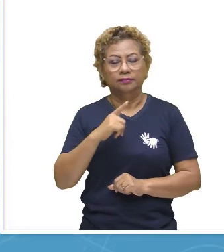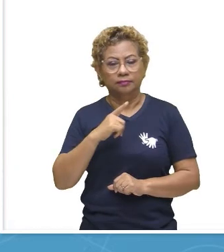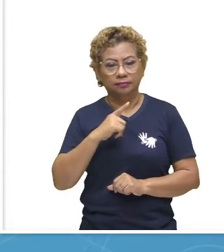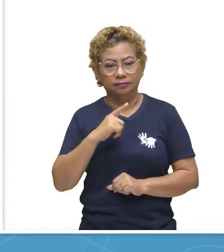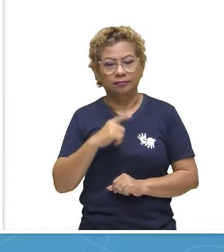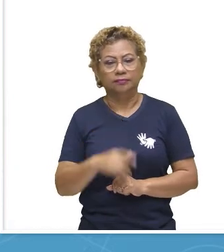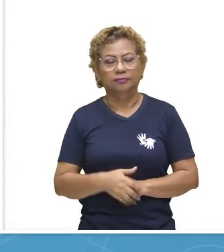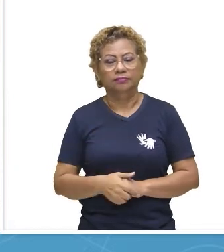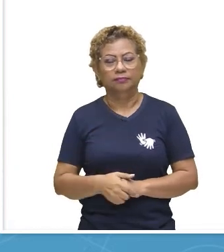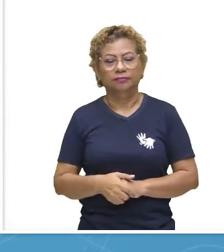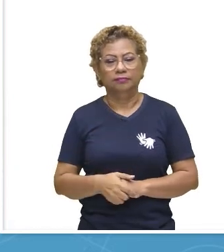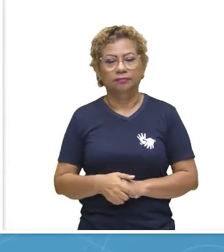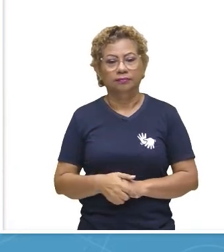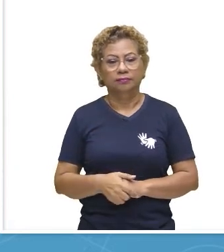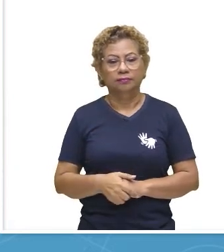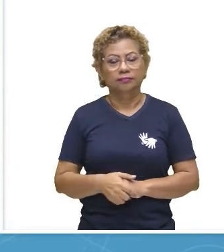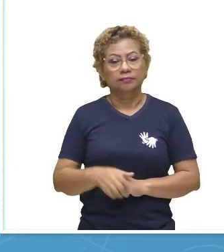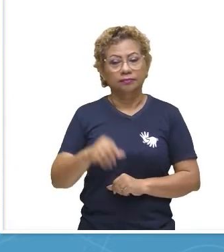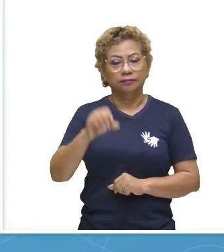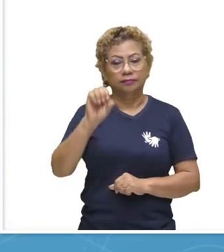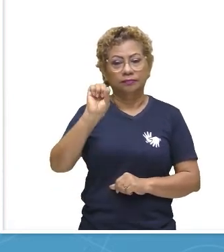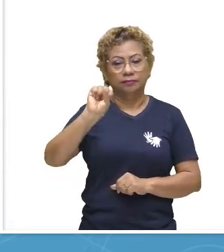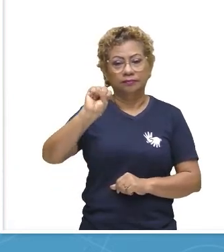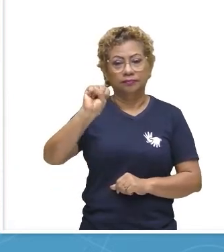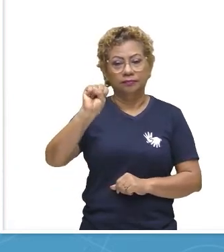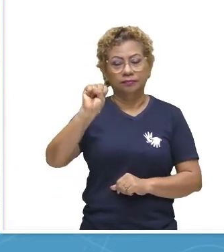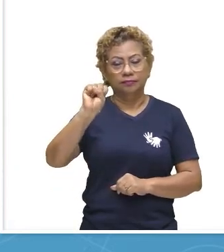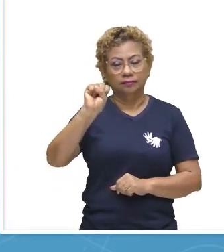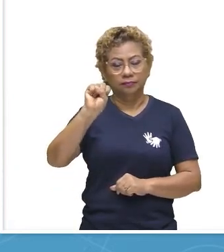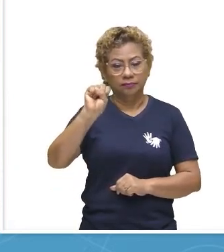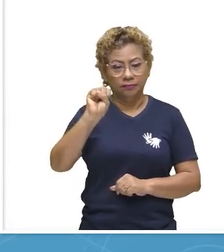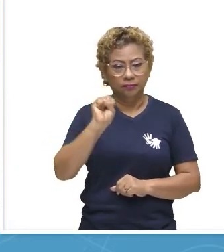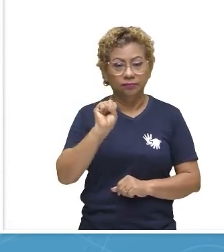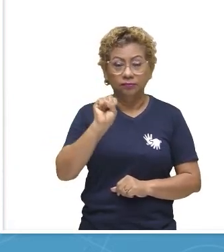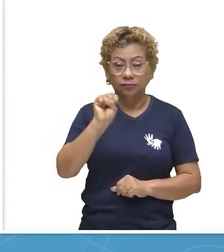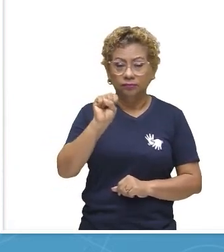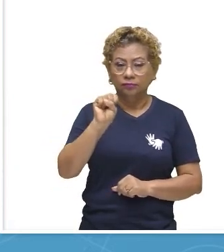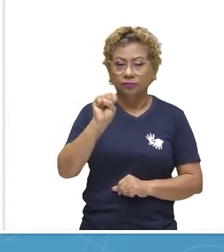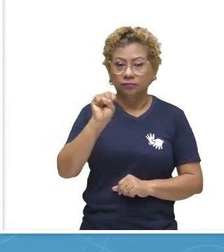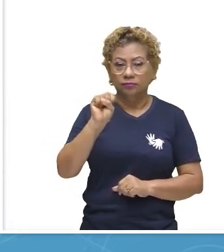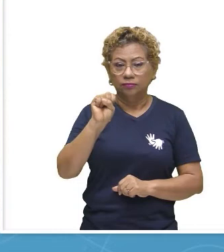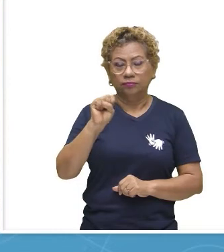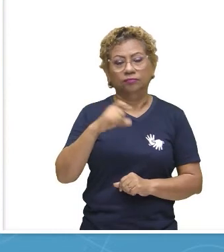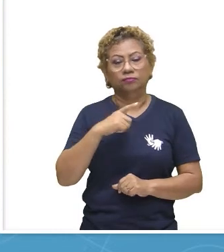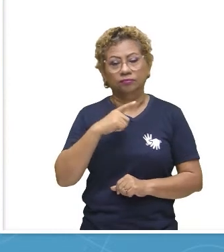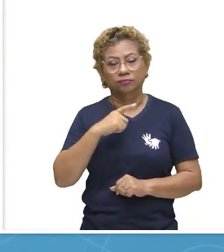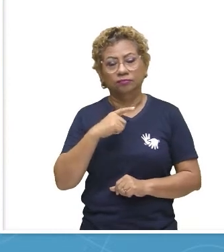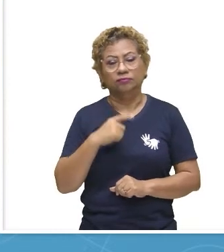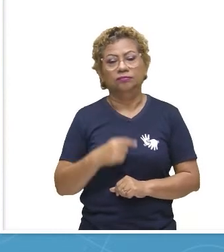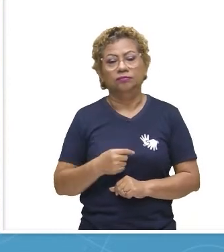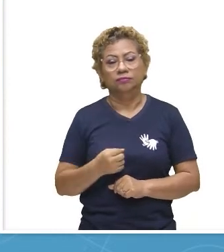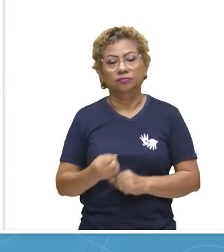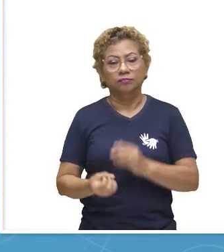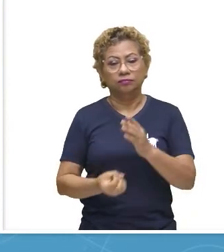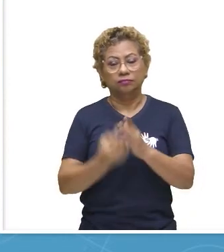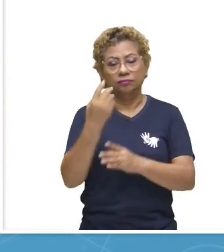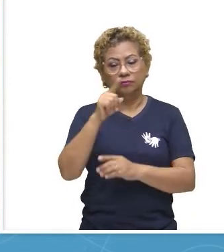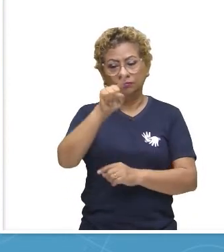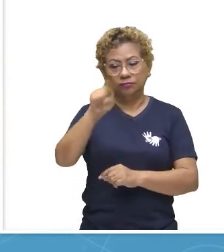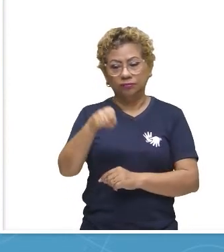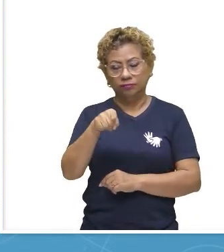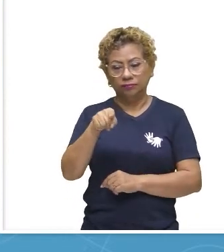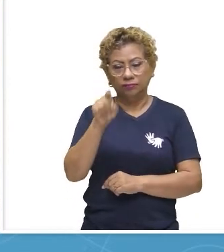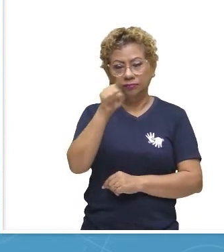se formando aqui, 4 externos e 4 internos,